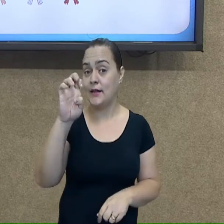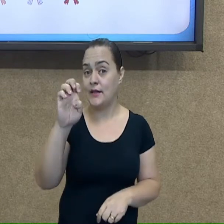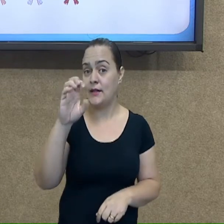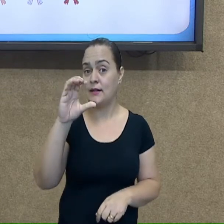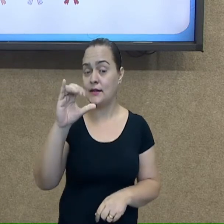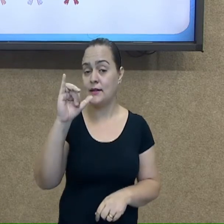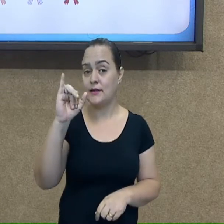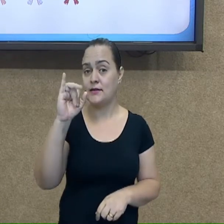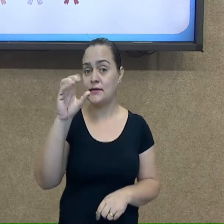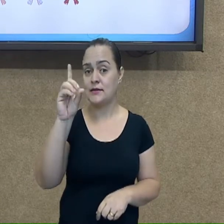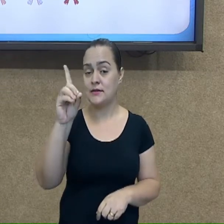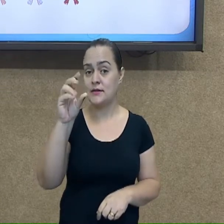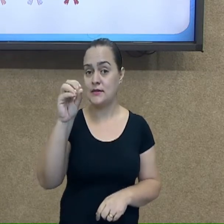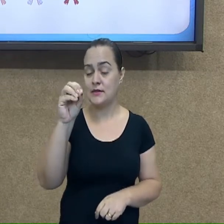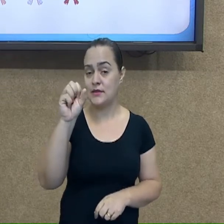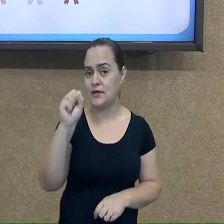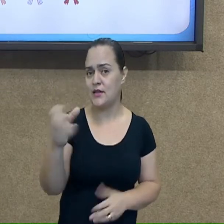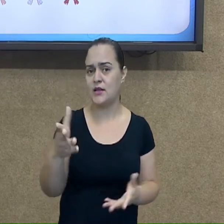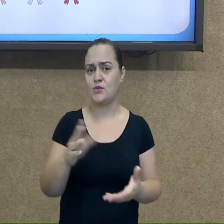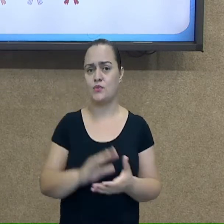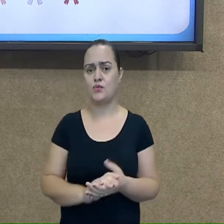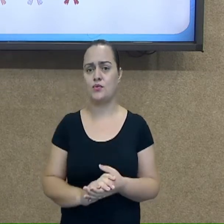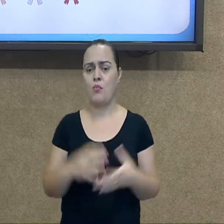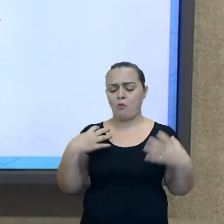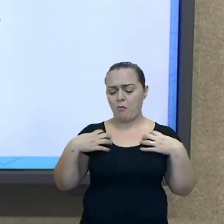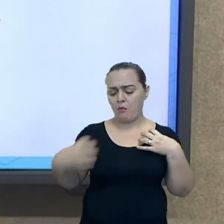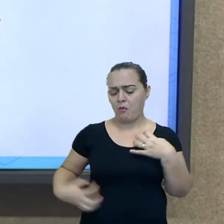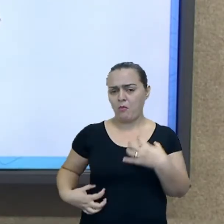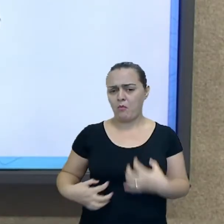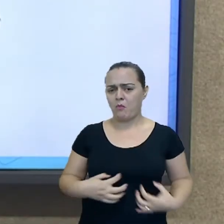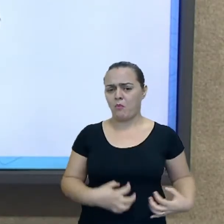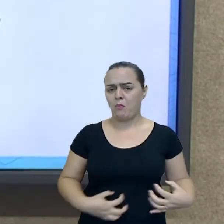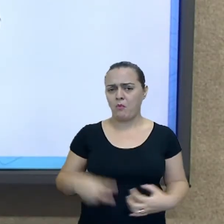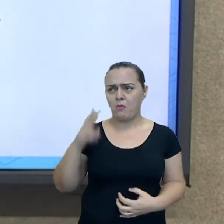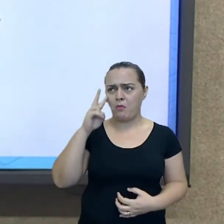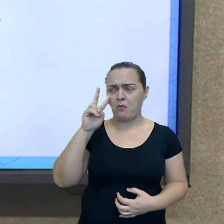têm células no nosso organismo. A gente tem